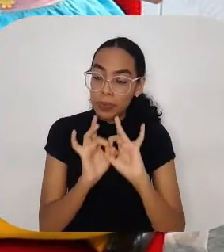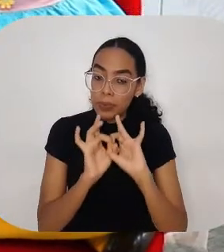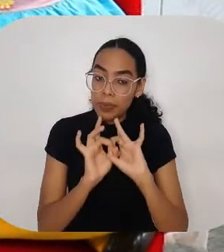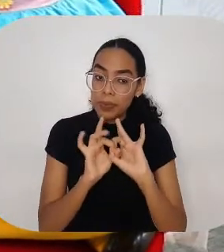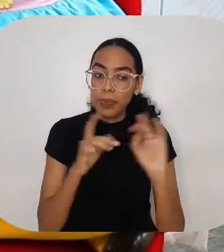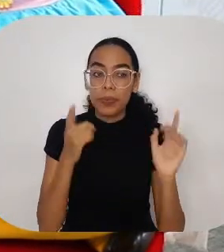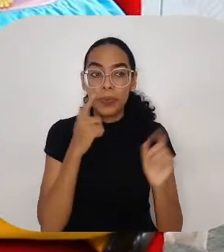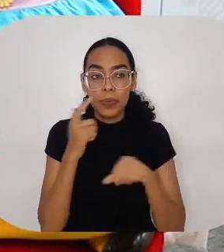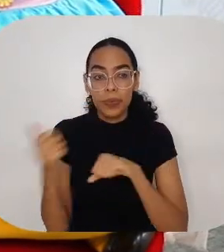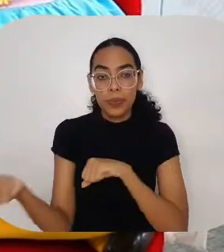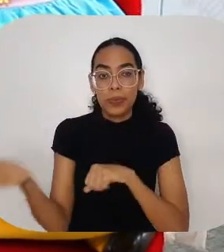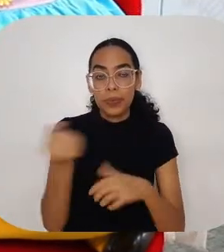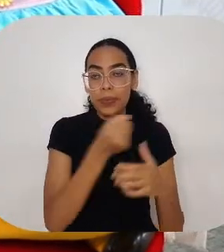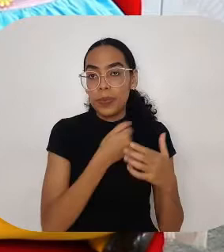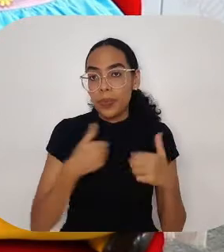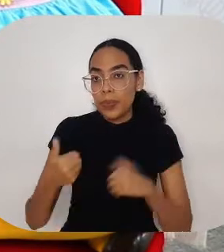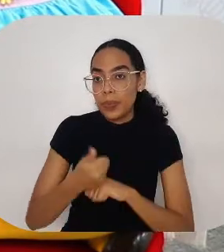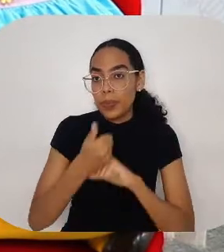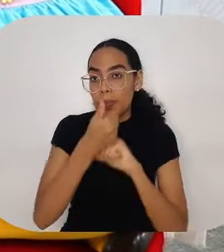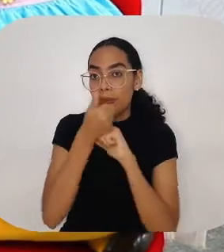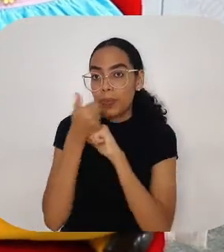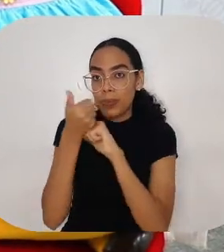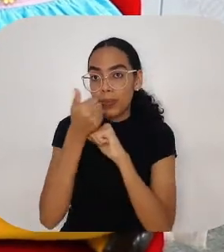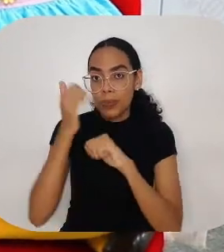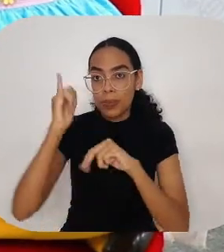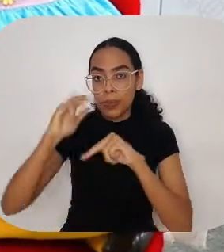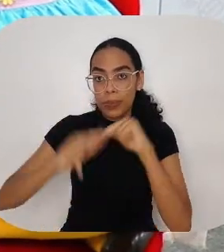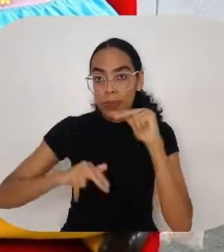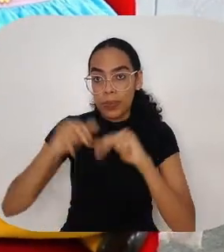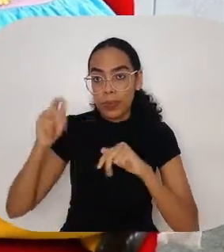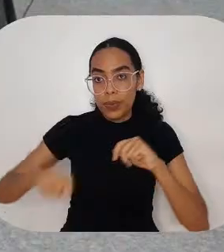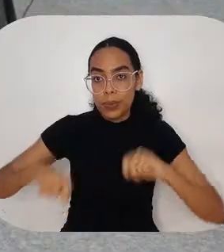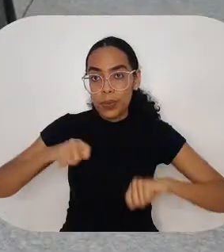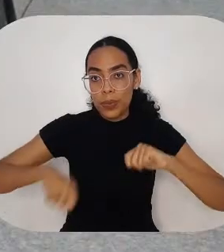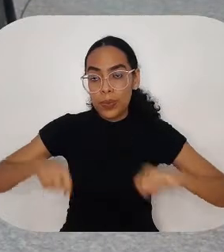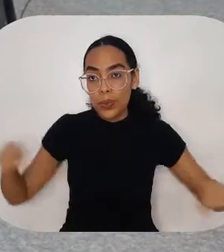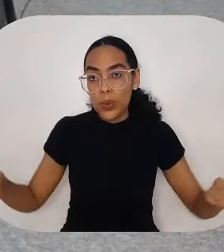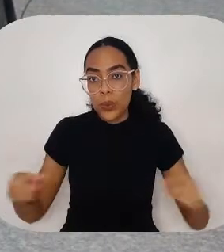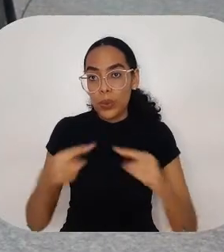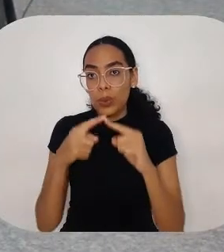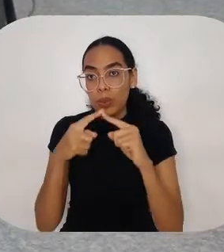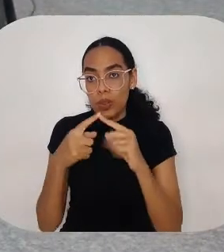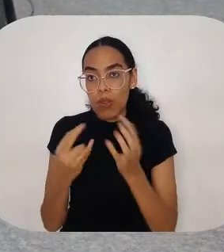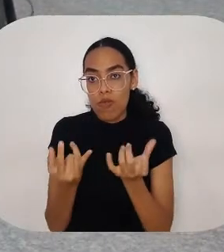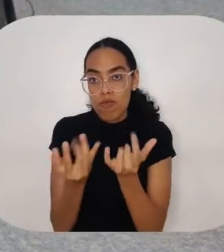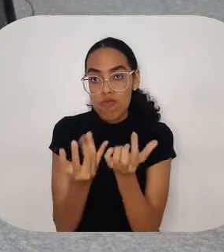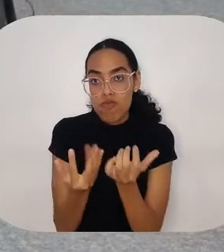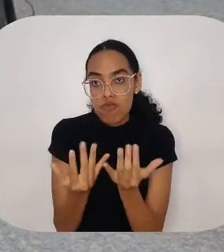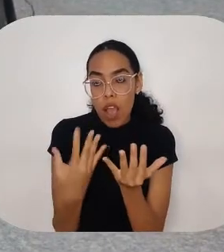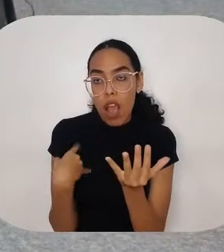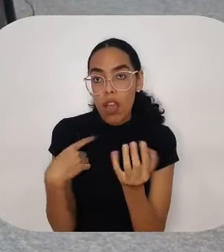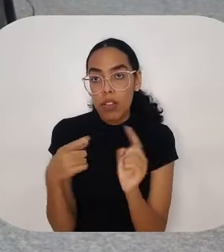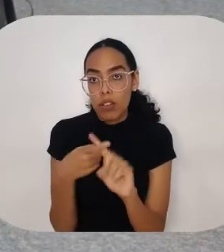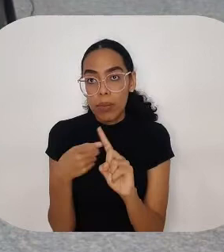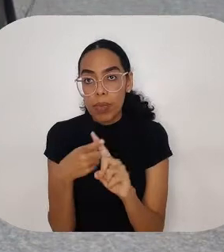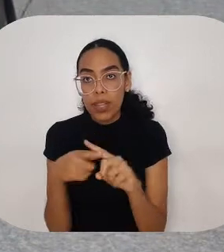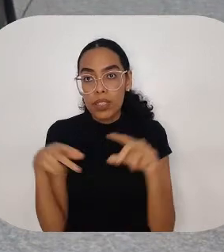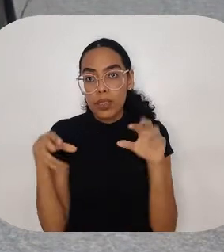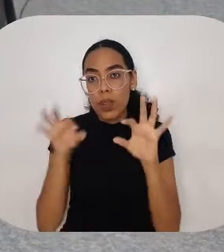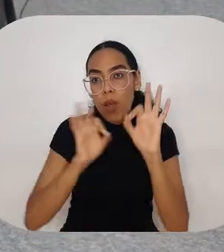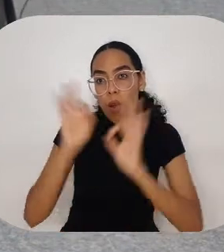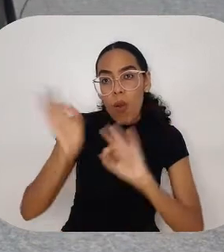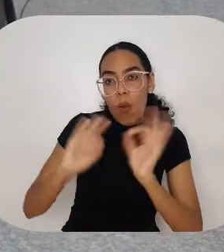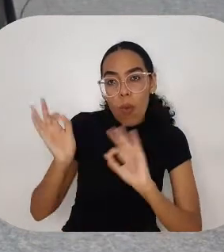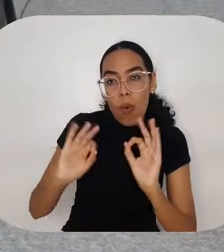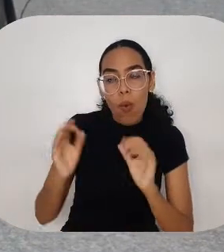fizeram o melhor e maior São João. Com direito à fogueira, com direito à decoração,